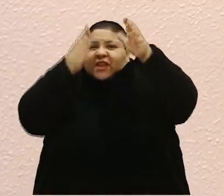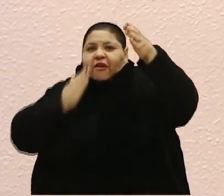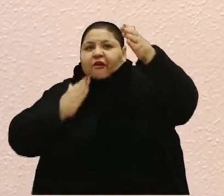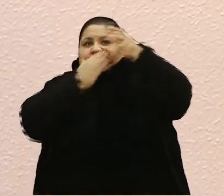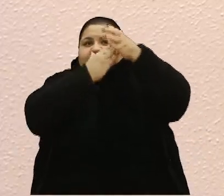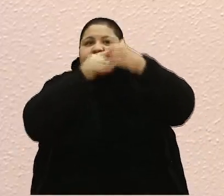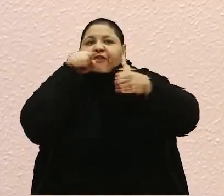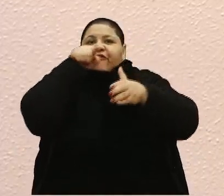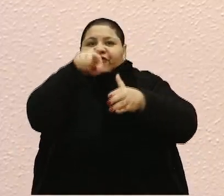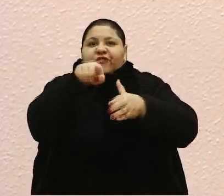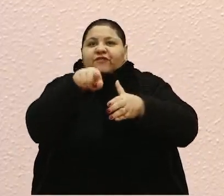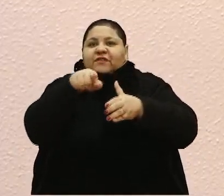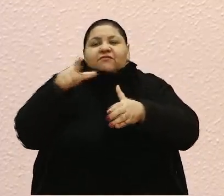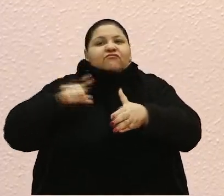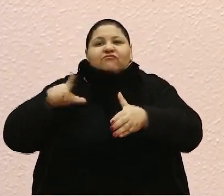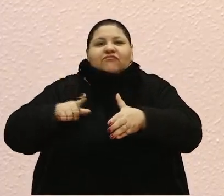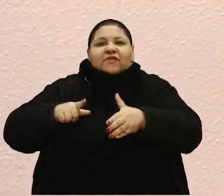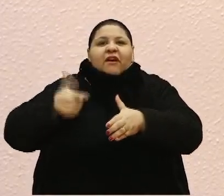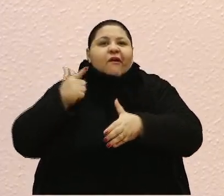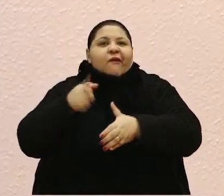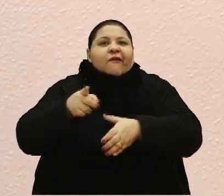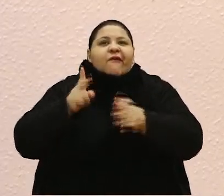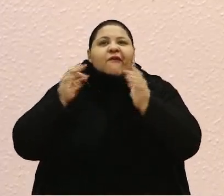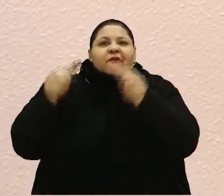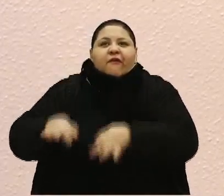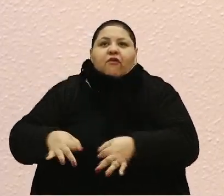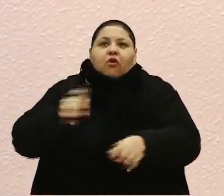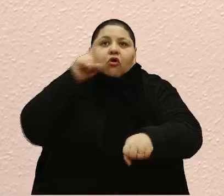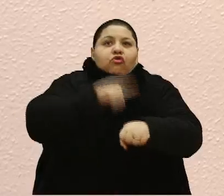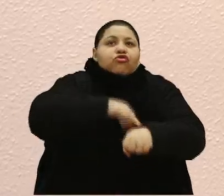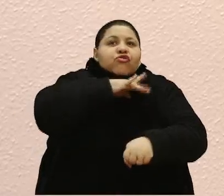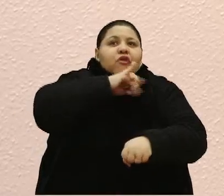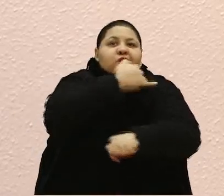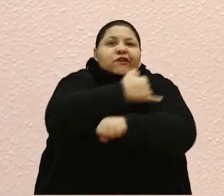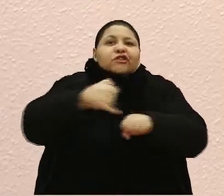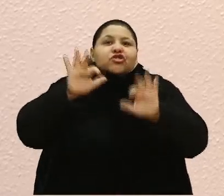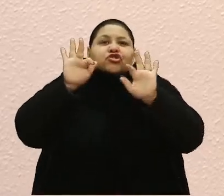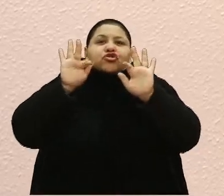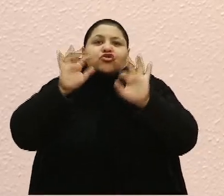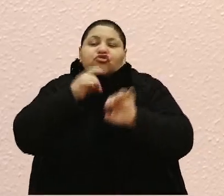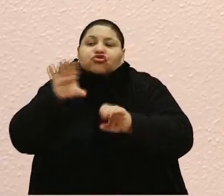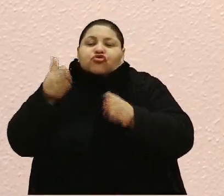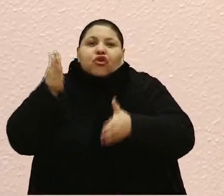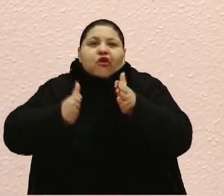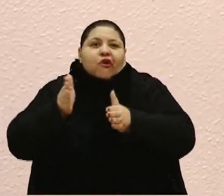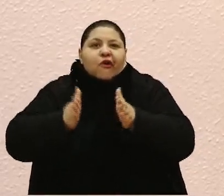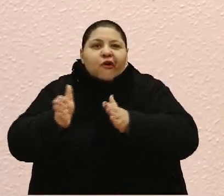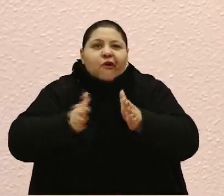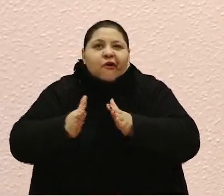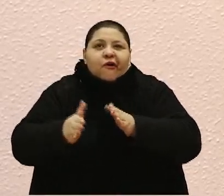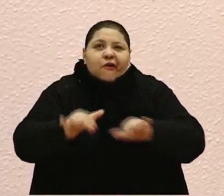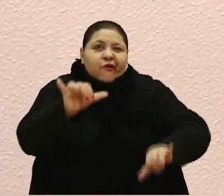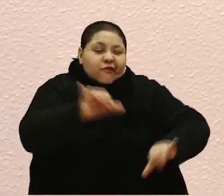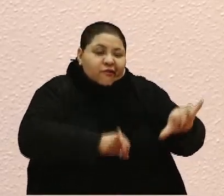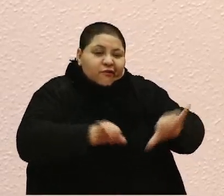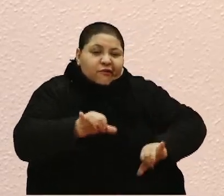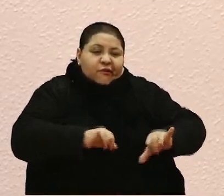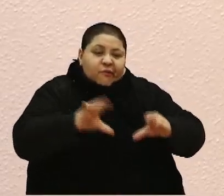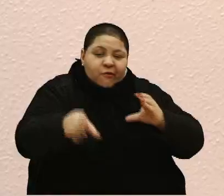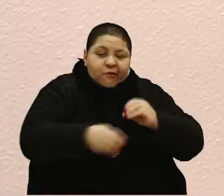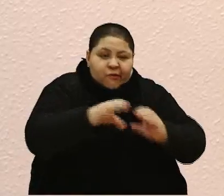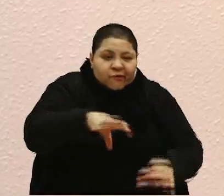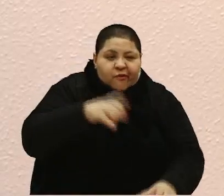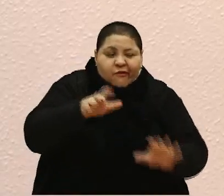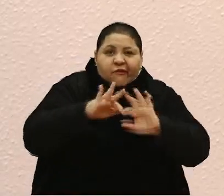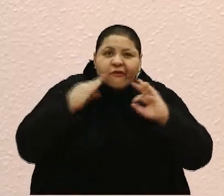você, truta, é imbatível. O tempo ruim vai passar, é só uma fase, que o sofrimento alimenta mais a sua coragem. A sua